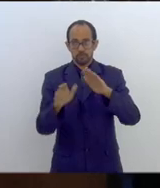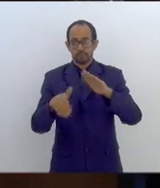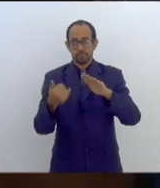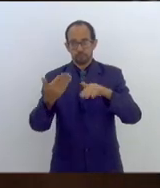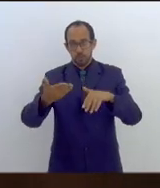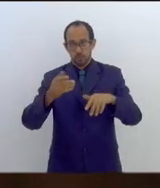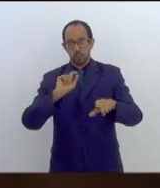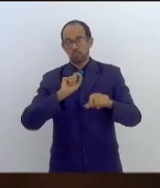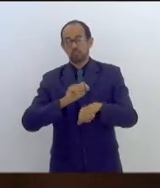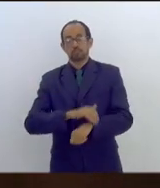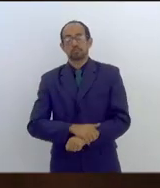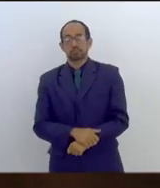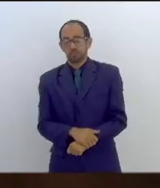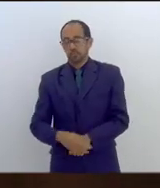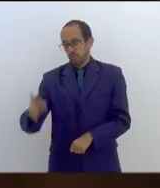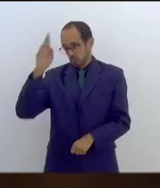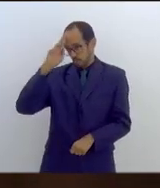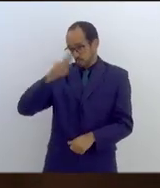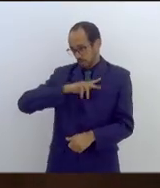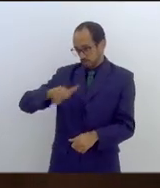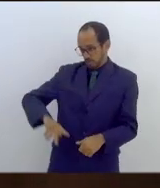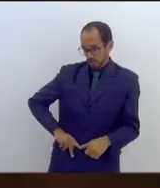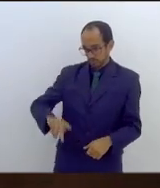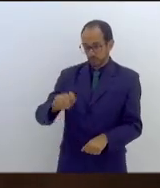Então, senhora presidente,